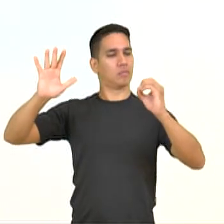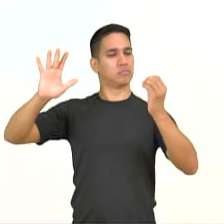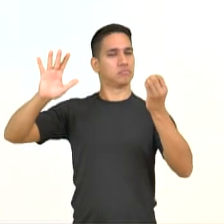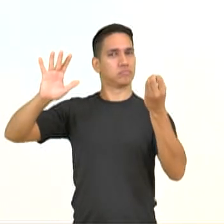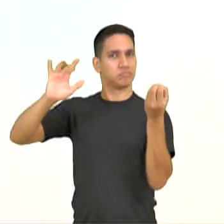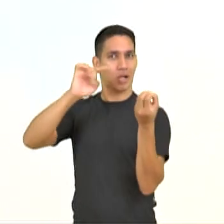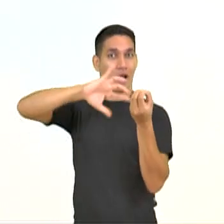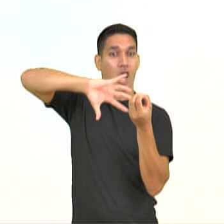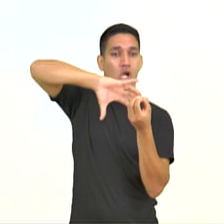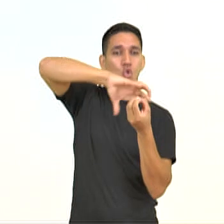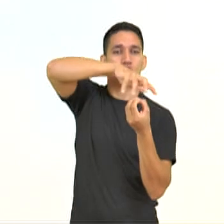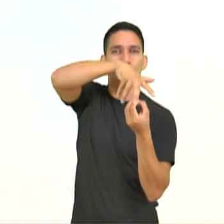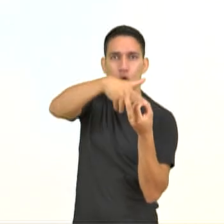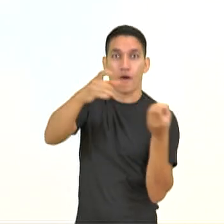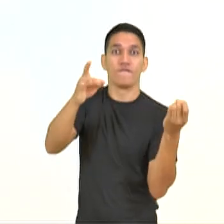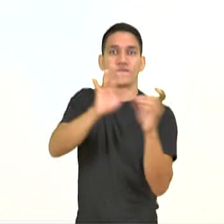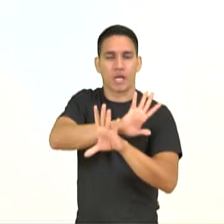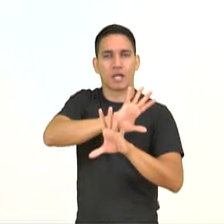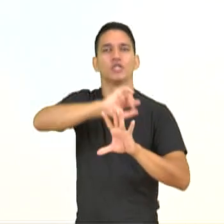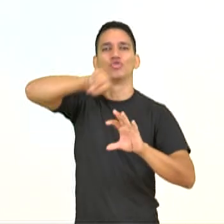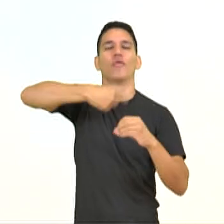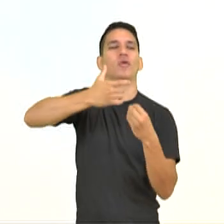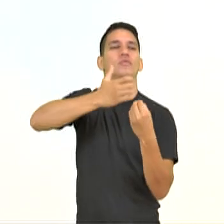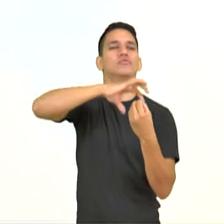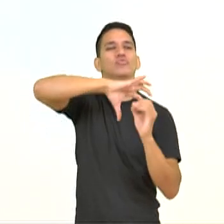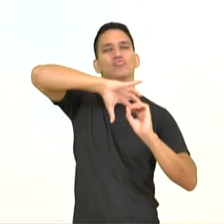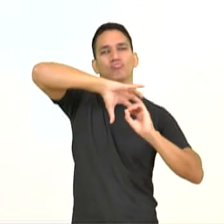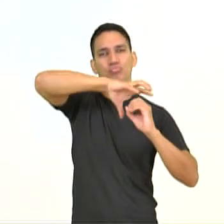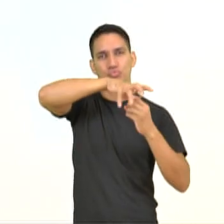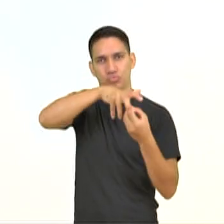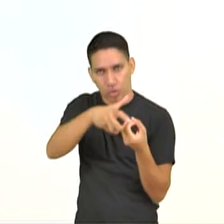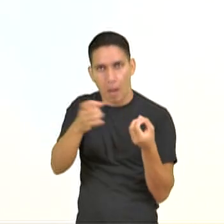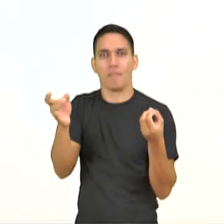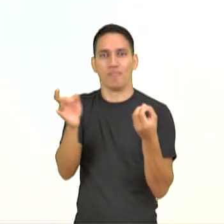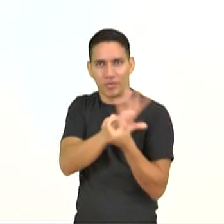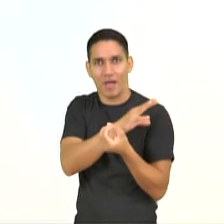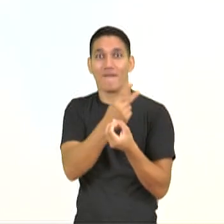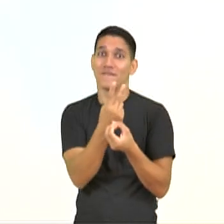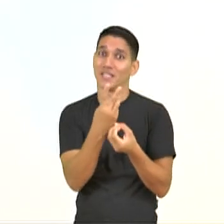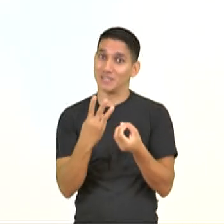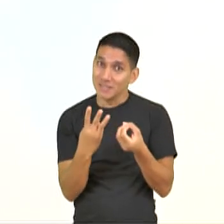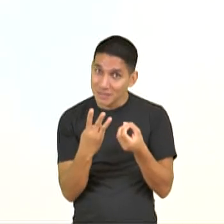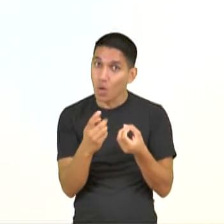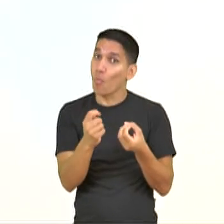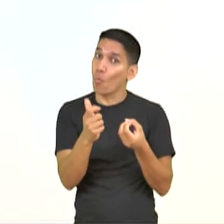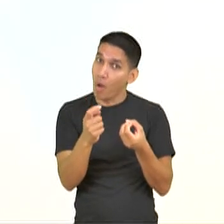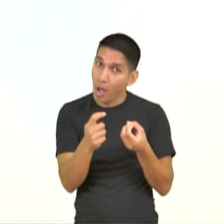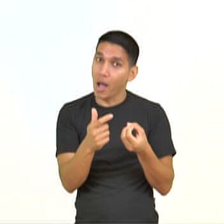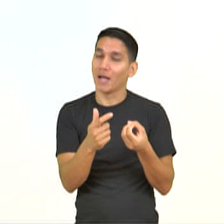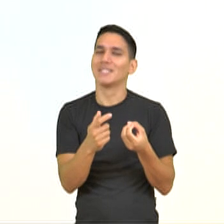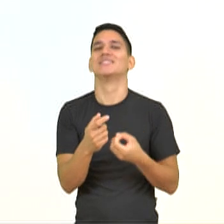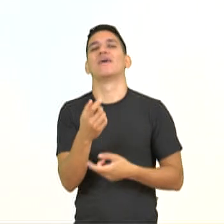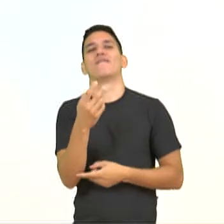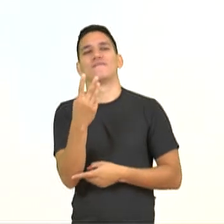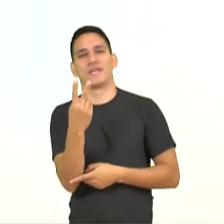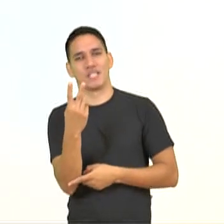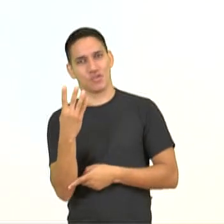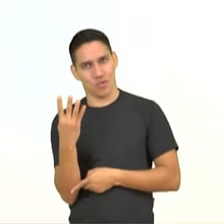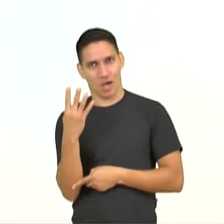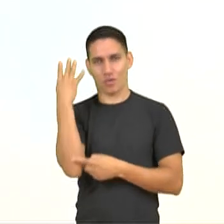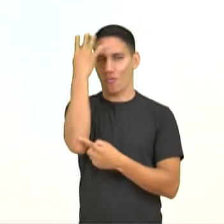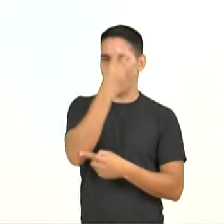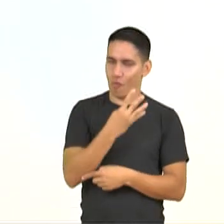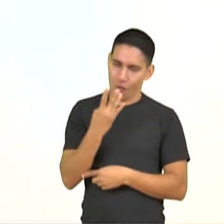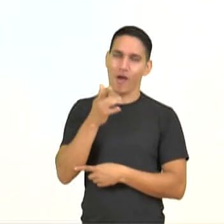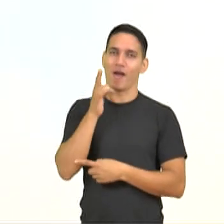uma volta completa em torno de si mesma, né? Aproximadamente 24 horas para